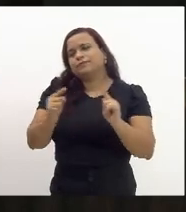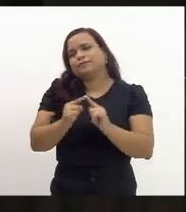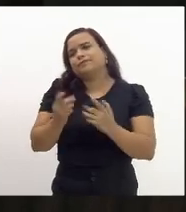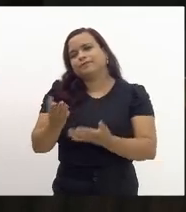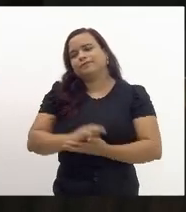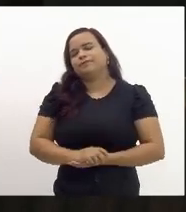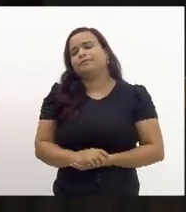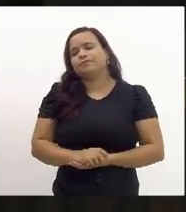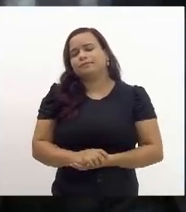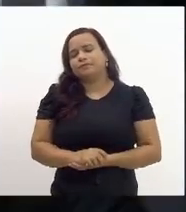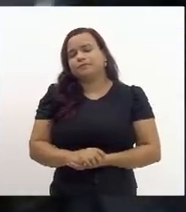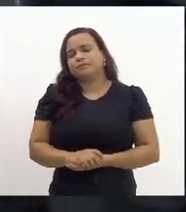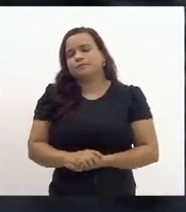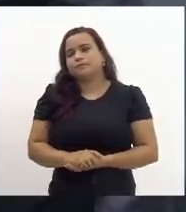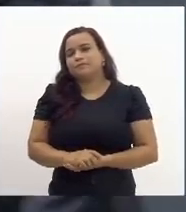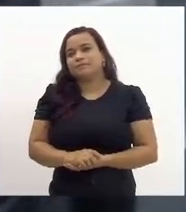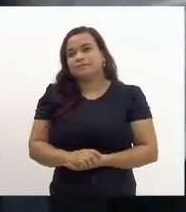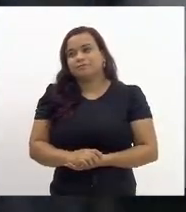regimental.